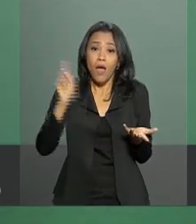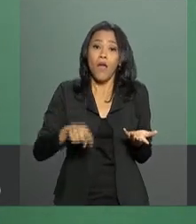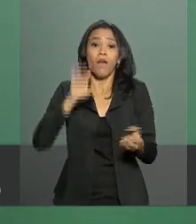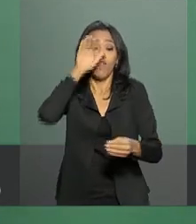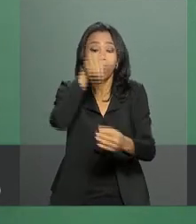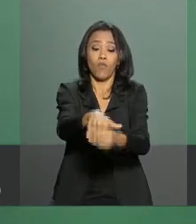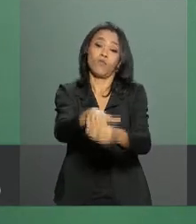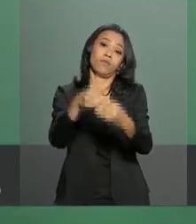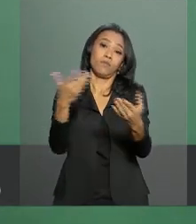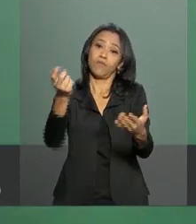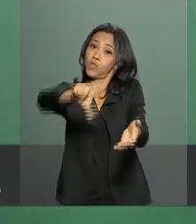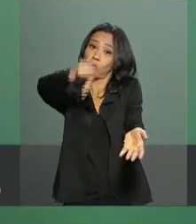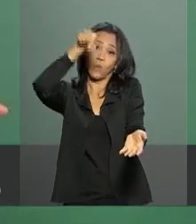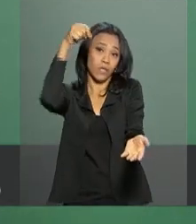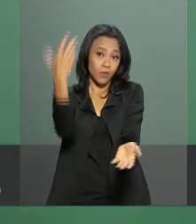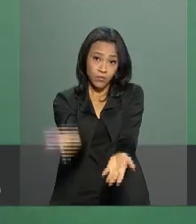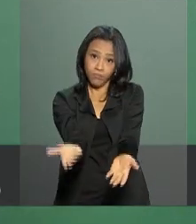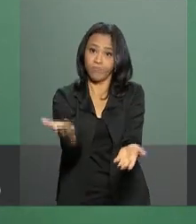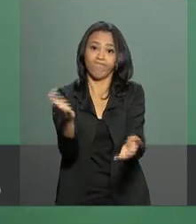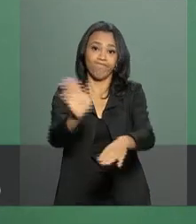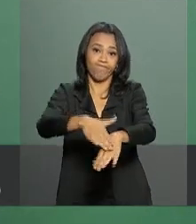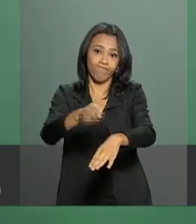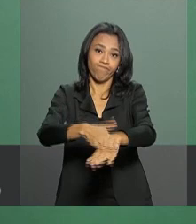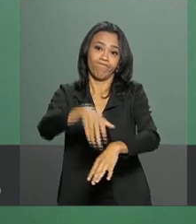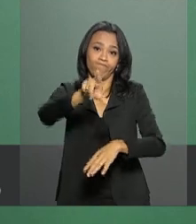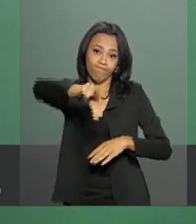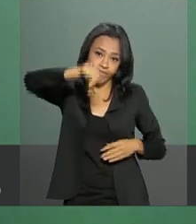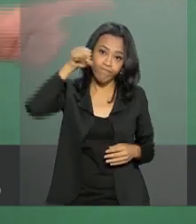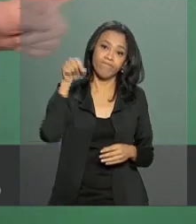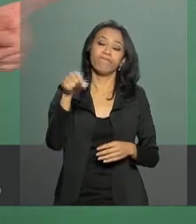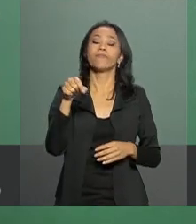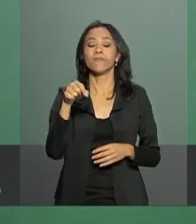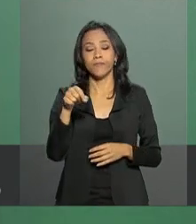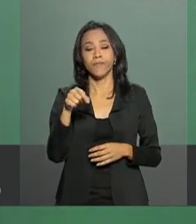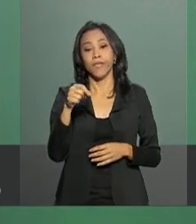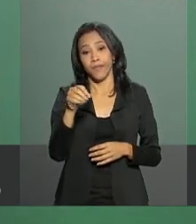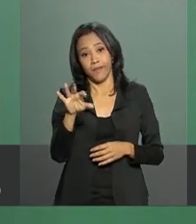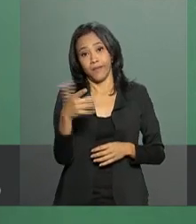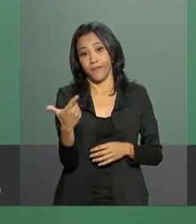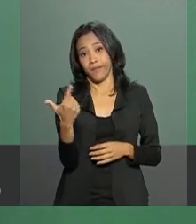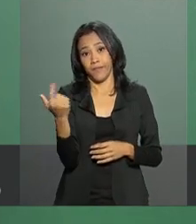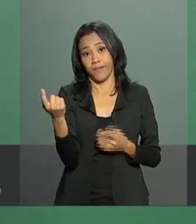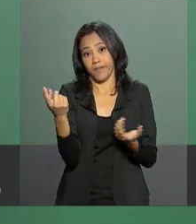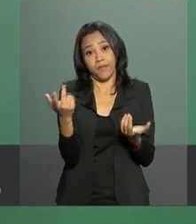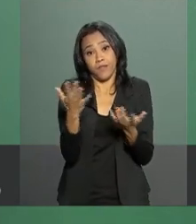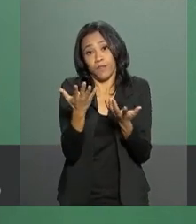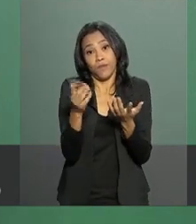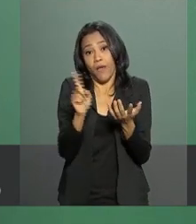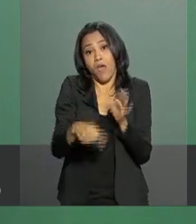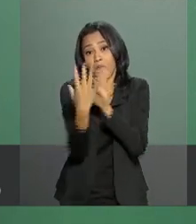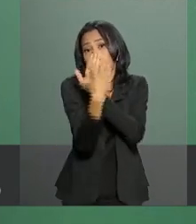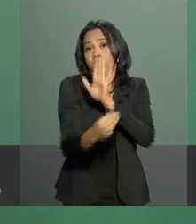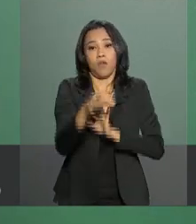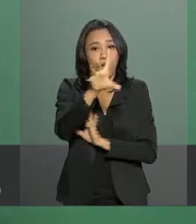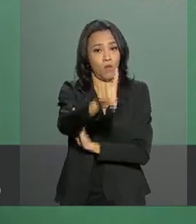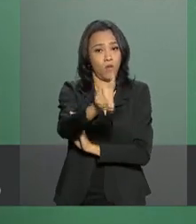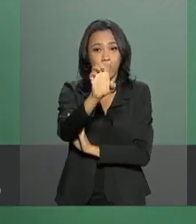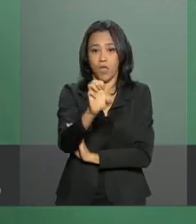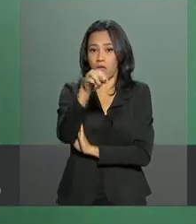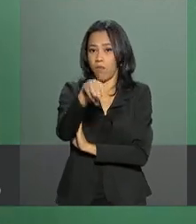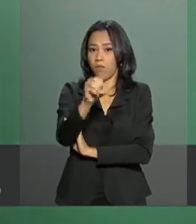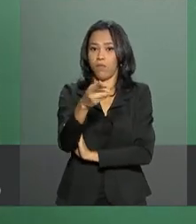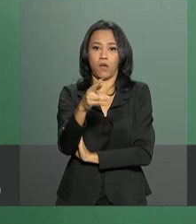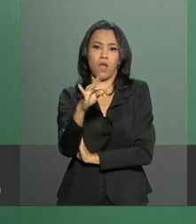voto portanto a eleição elege aqueles que como o governo e aqueles que ficam na oposição já democracia nós temos que ver isso com uma